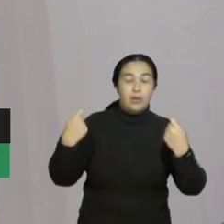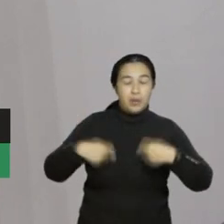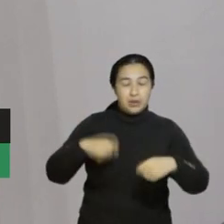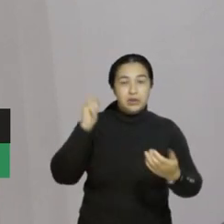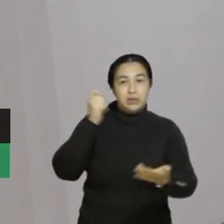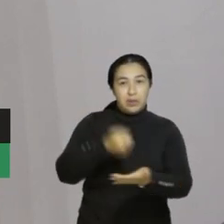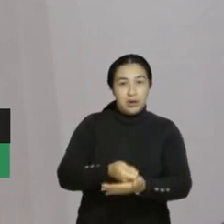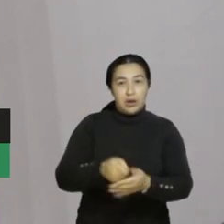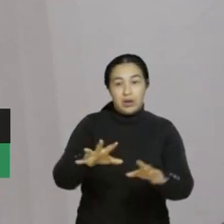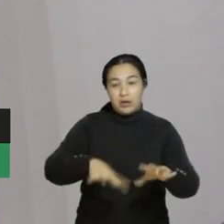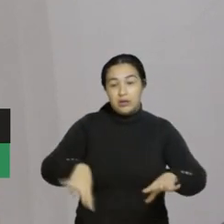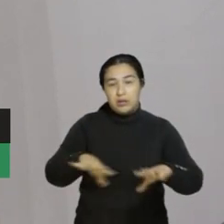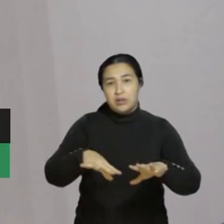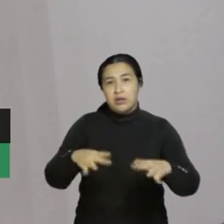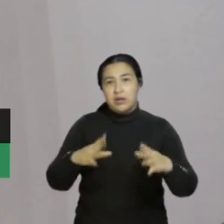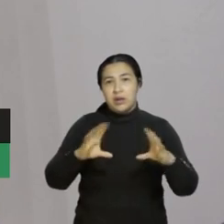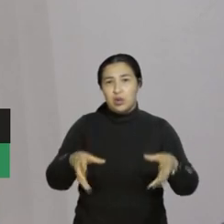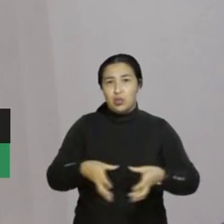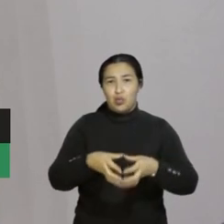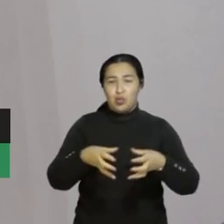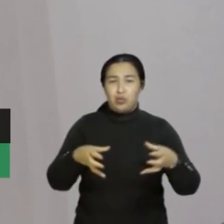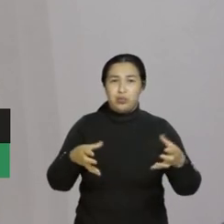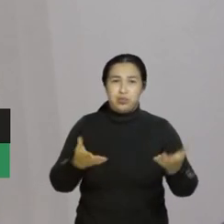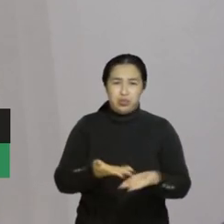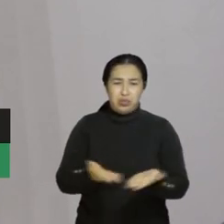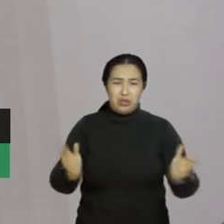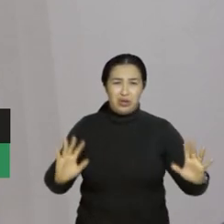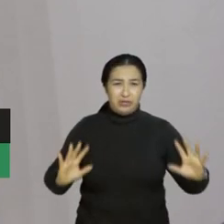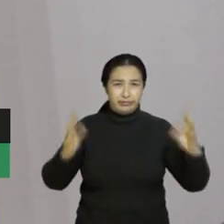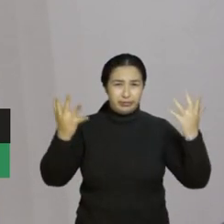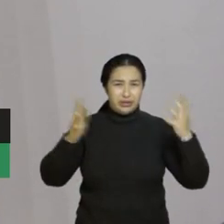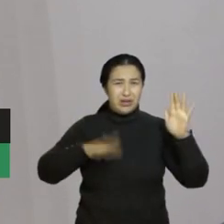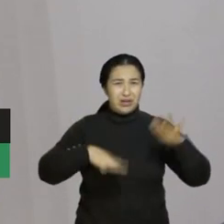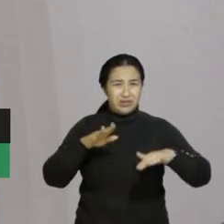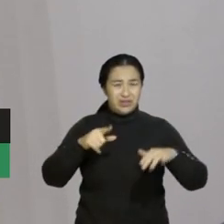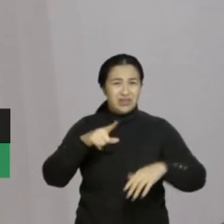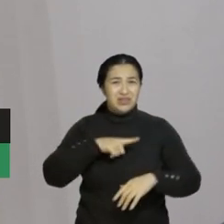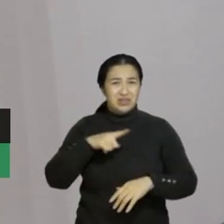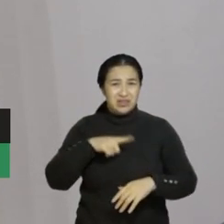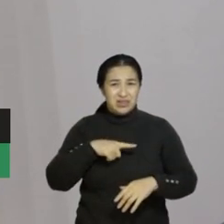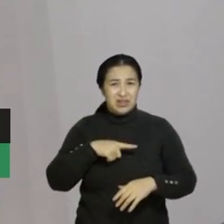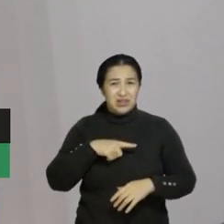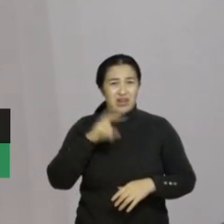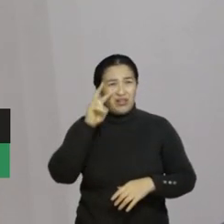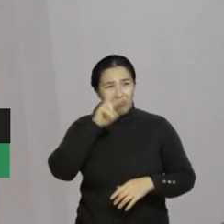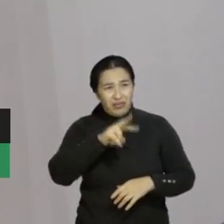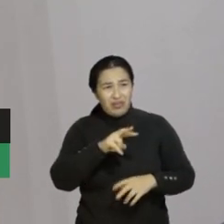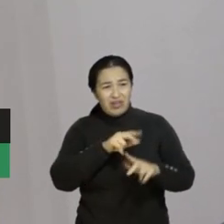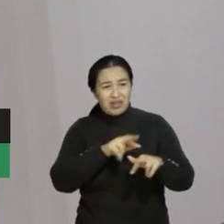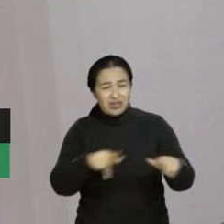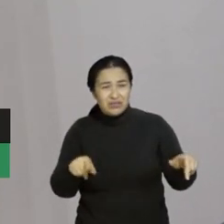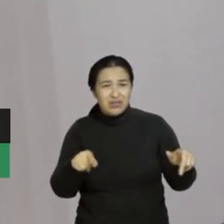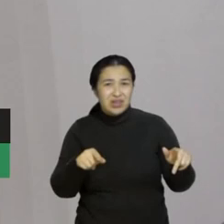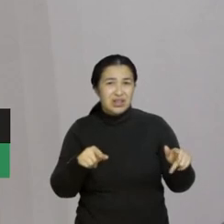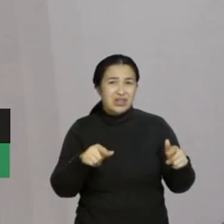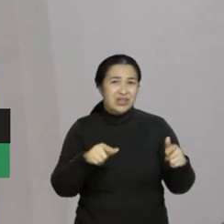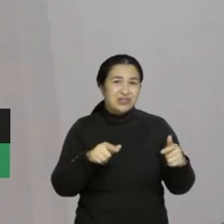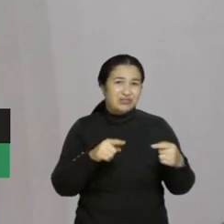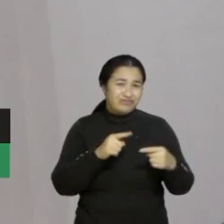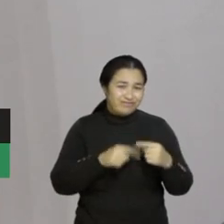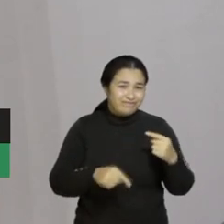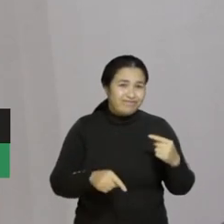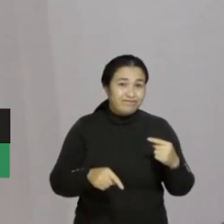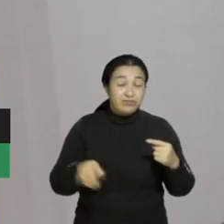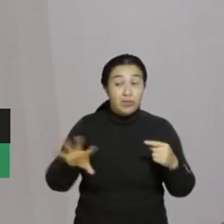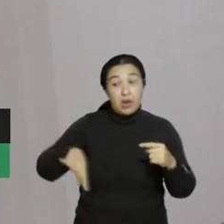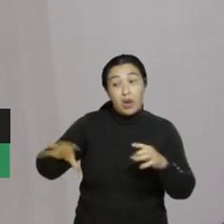obsceno, desses eventos, dessas paradas de orgulho gay. É claro que a militância GLS não gostou